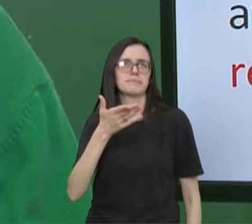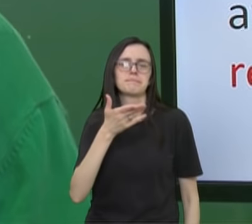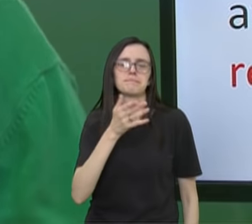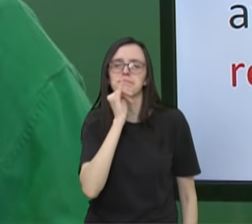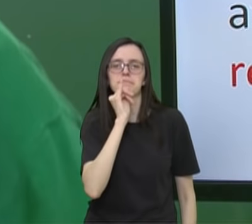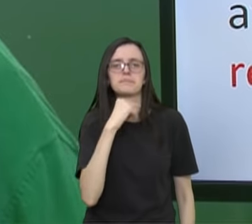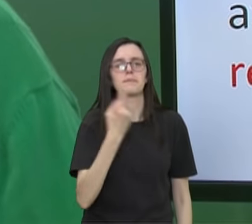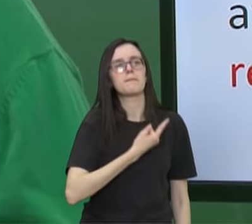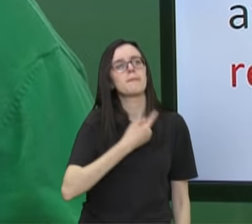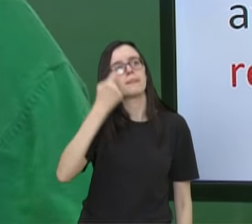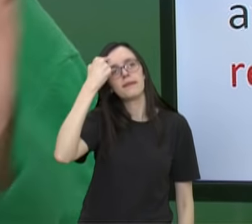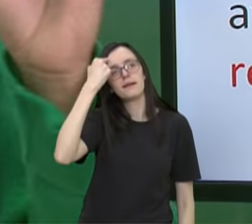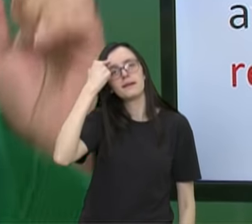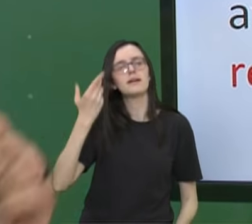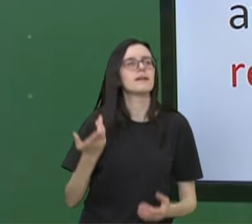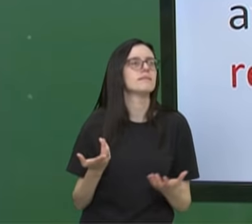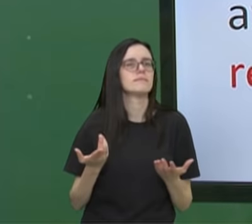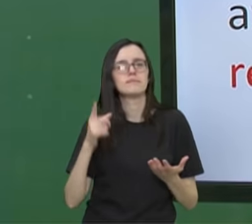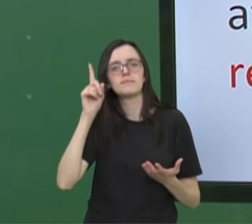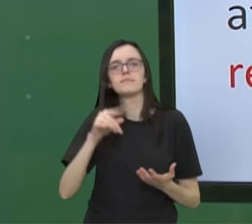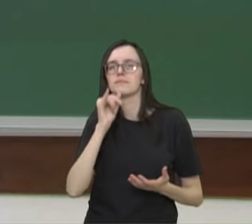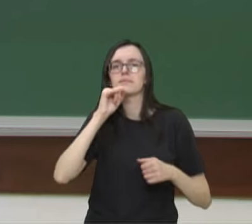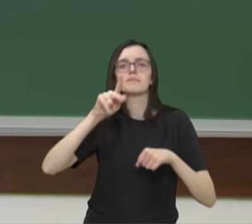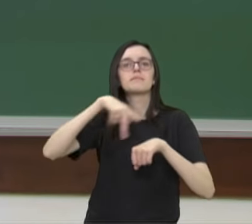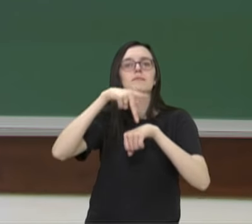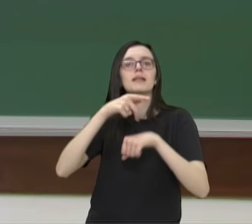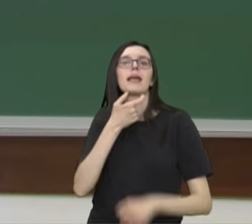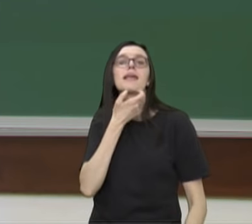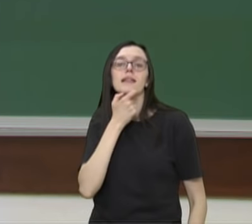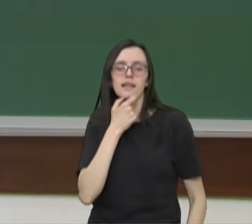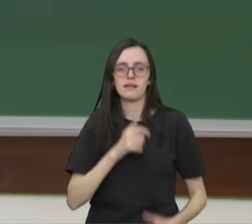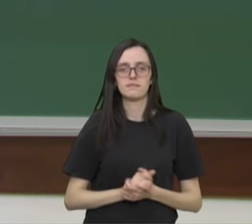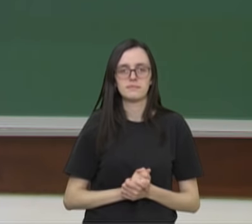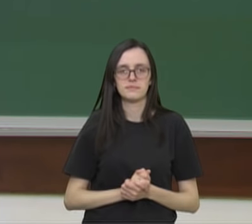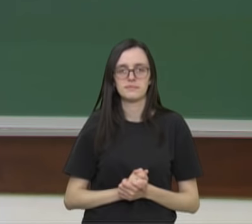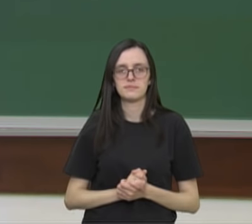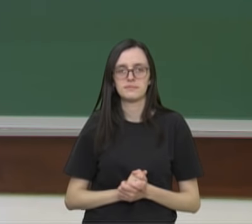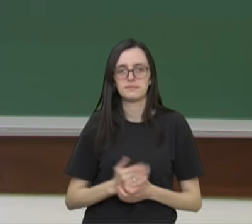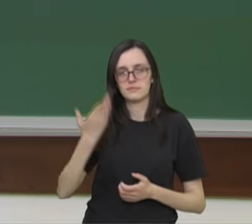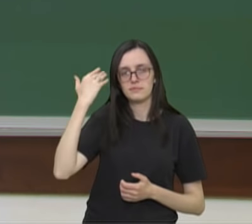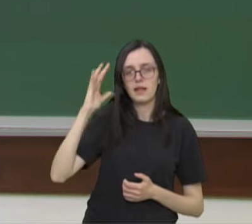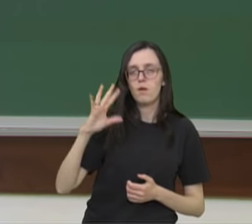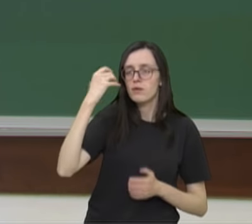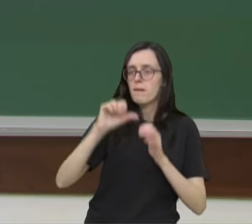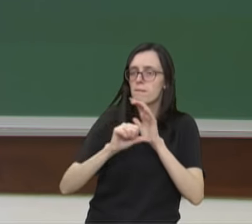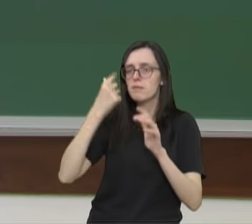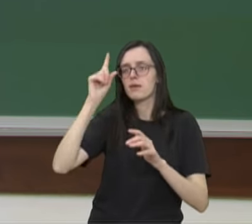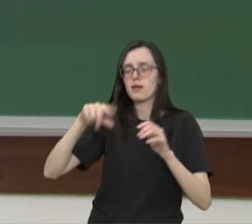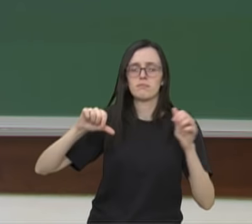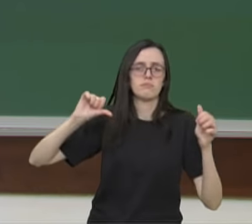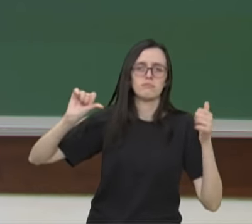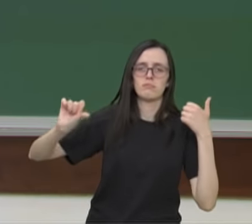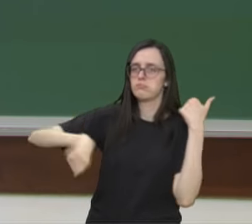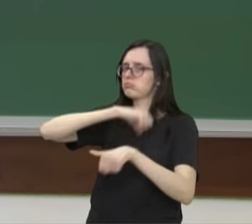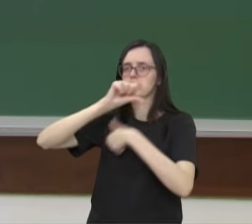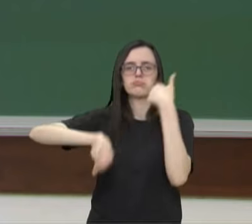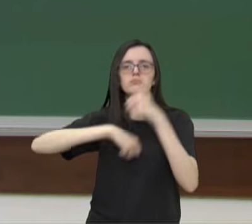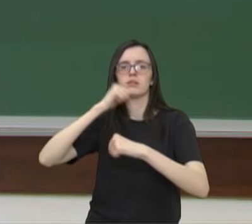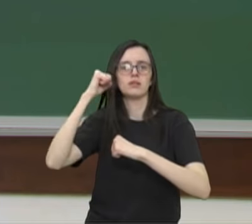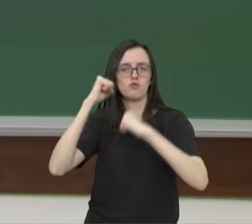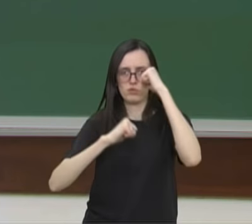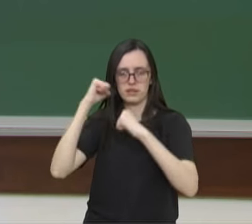vamos colocar como exemplo a inglaterra onde aconteceu a primeira revolução industrial grande parte dessas